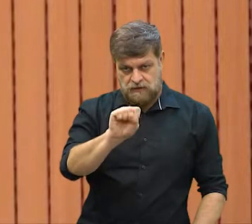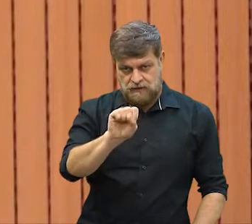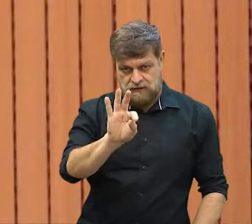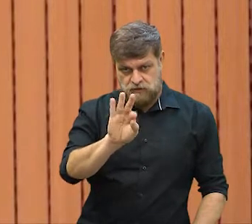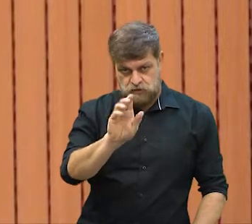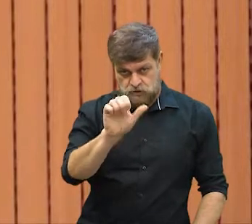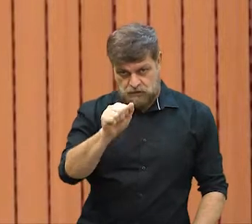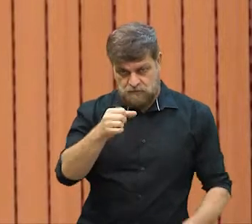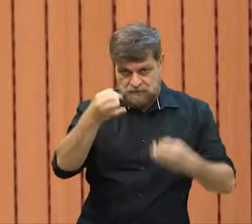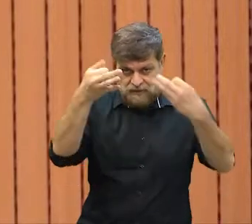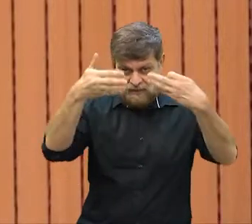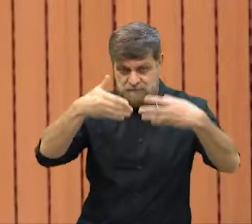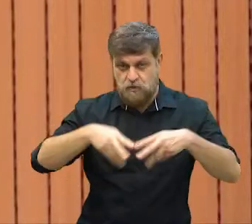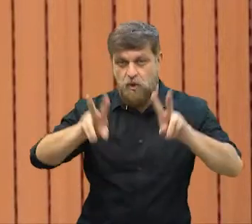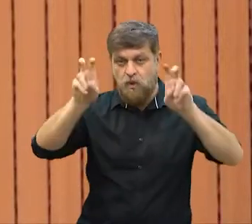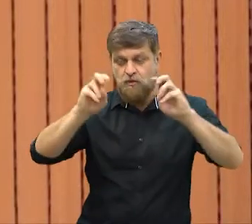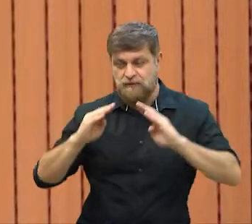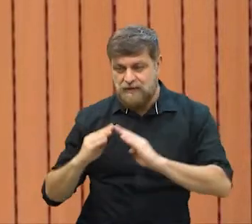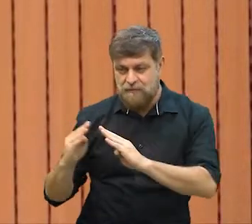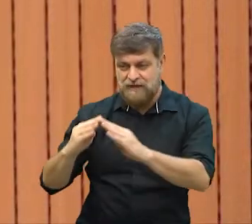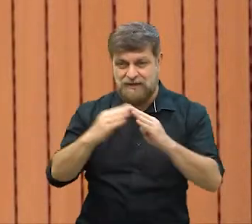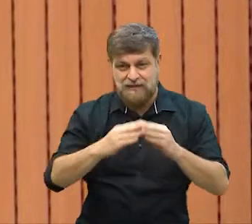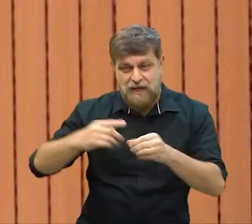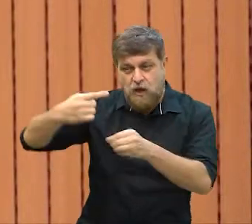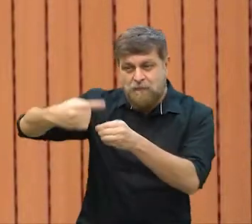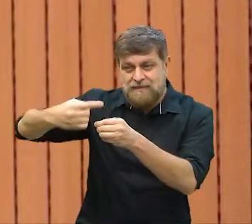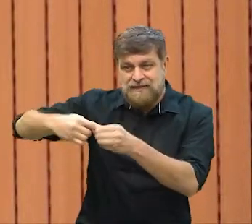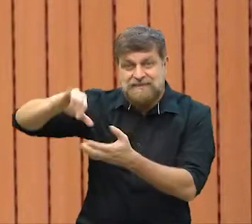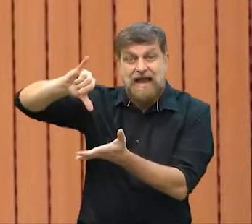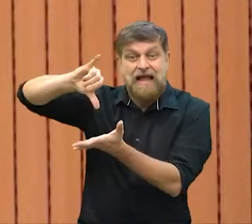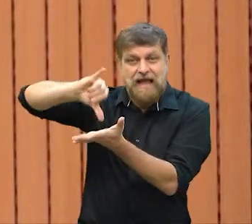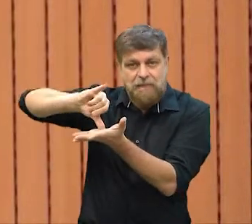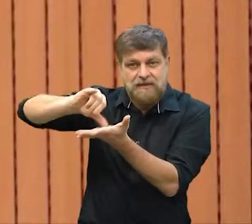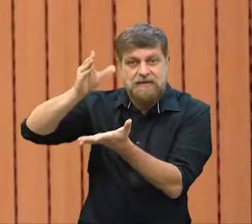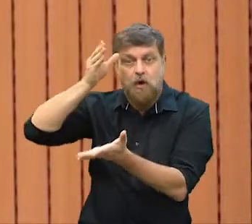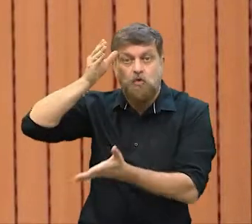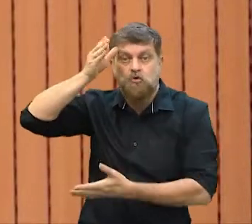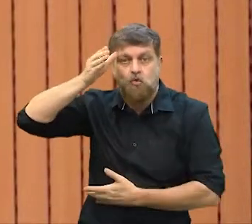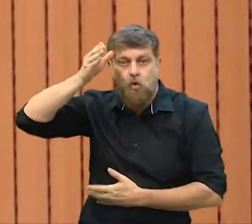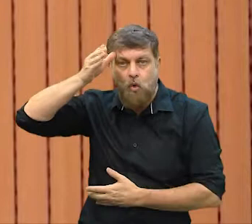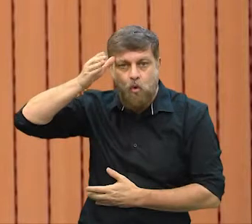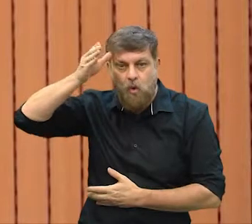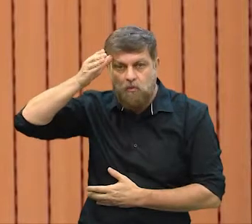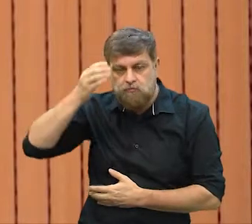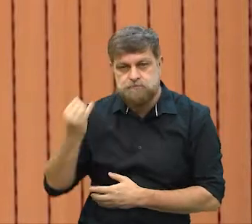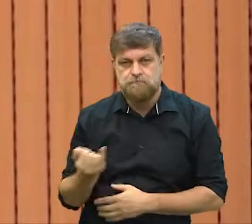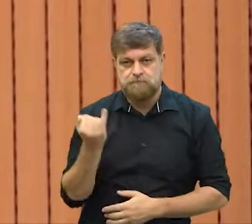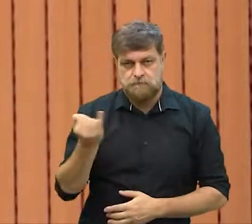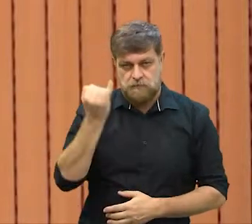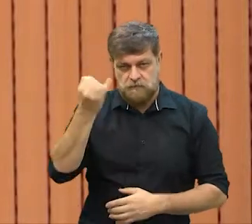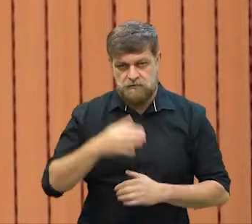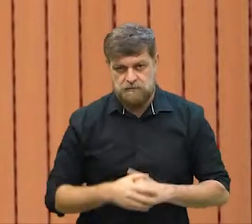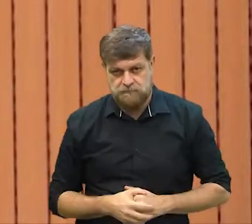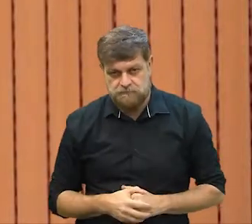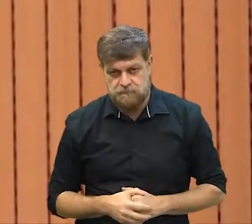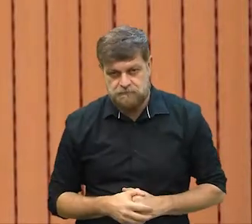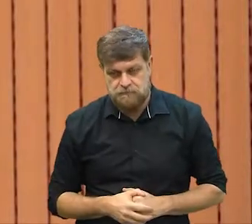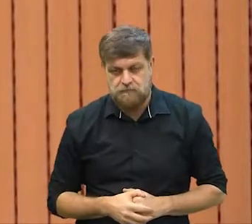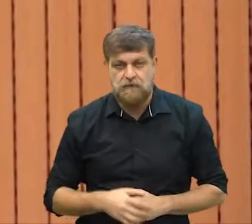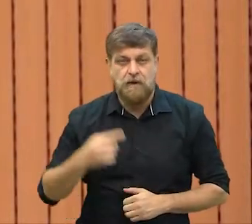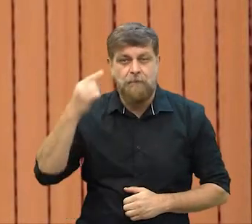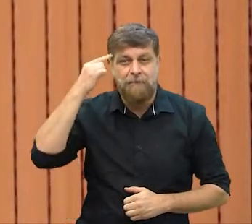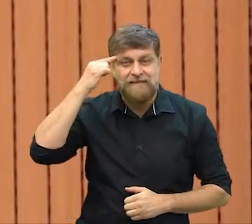destacou o tema de habitação para a cidade de kinshasa capital do país como de suma importância